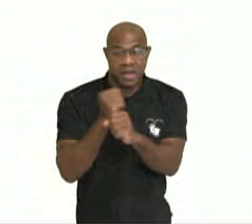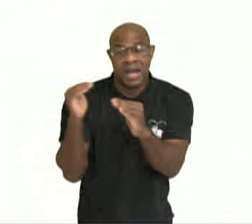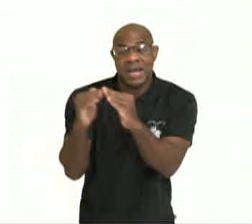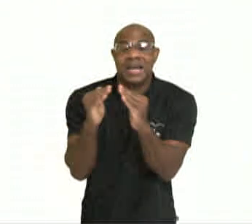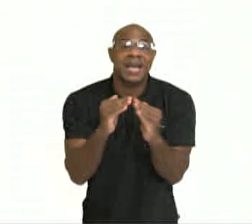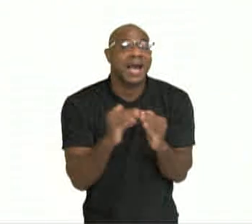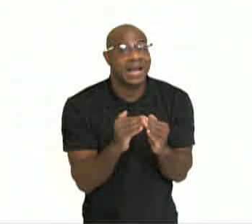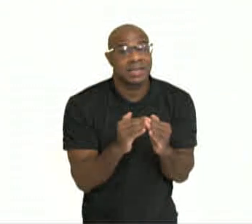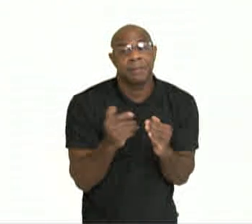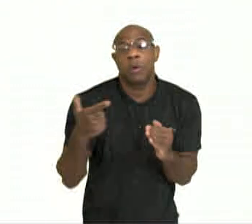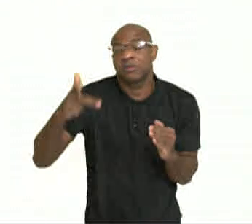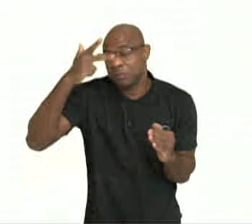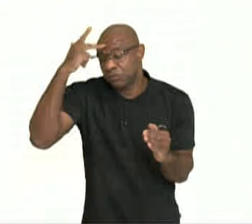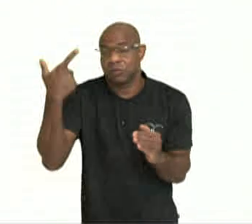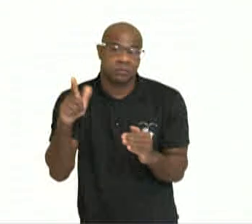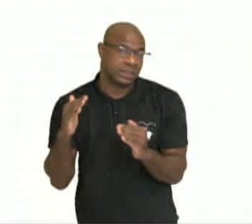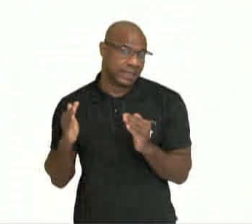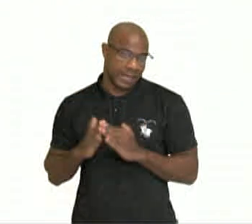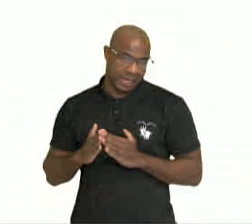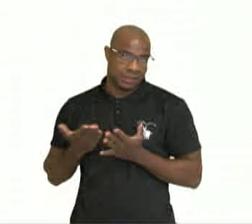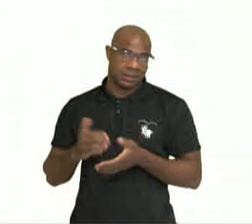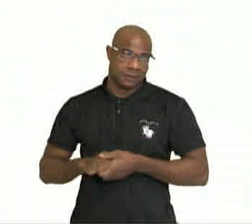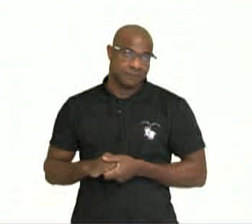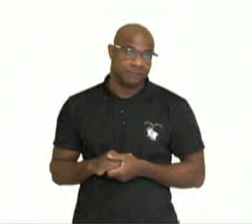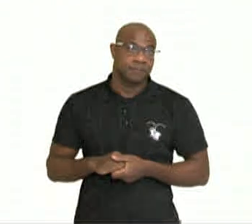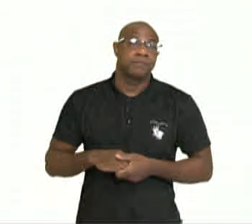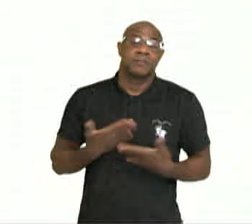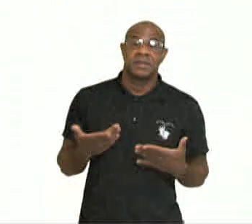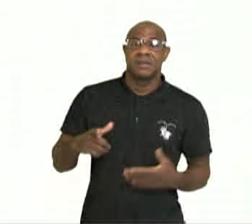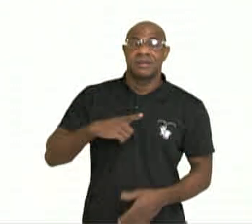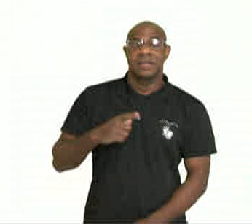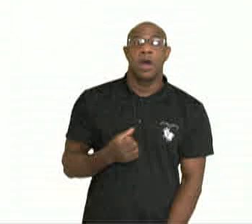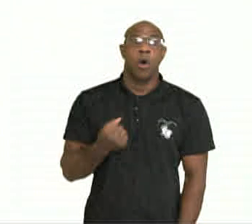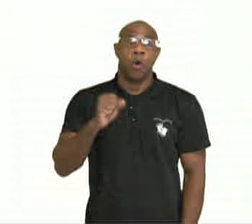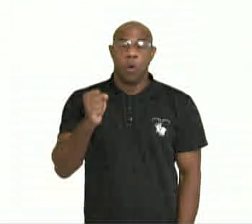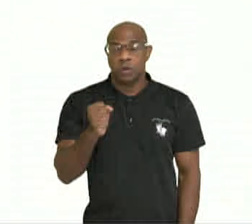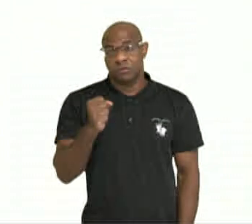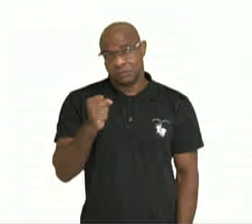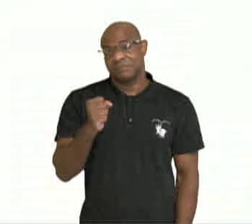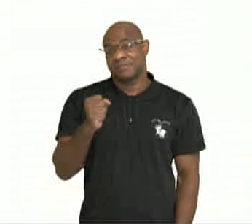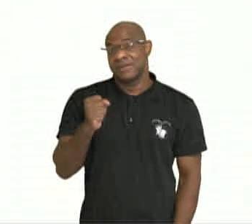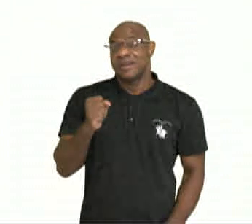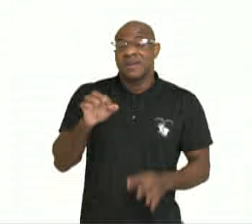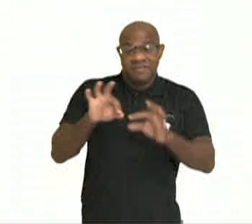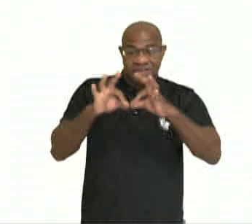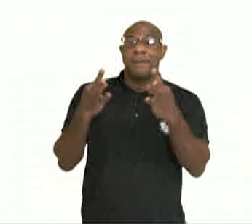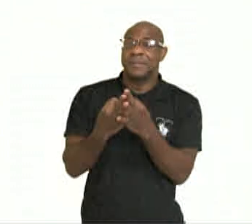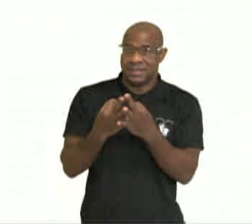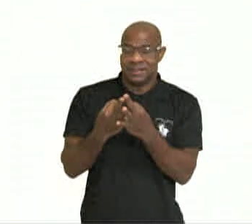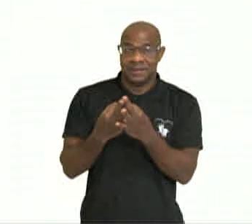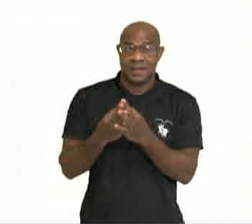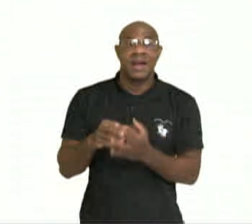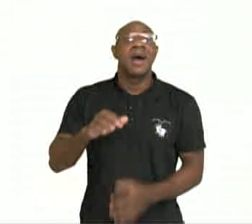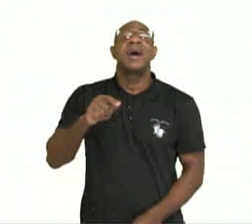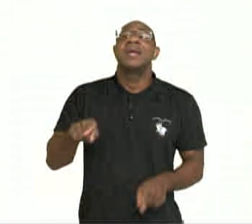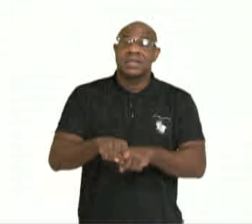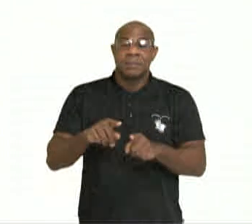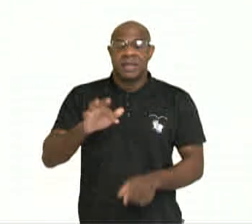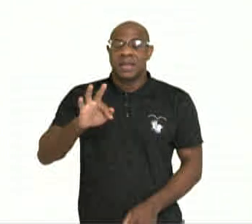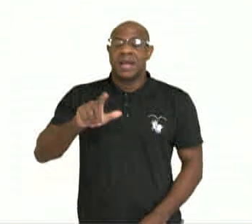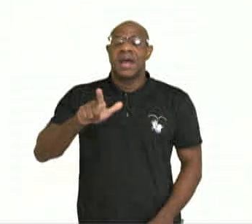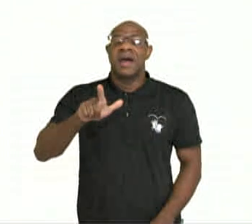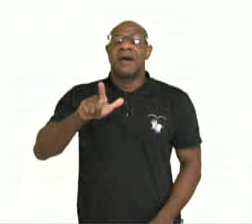quem não tem onde morar. Já deu teto a 8 famílias, entre elas a da Flávia e seus